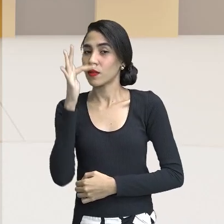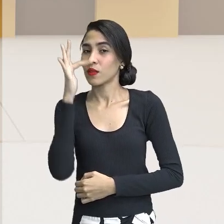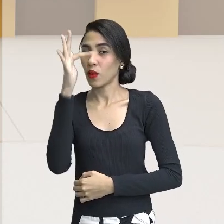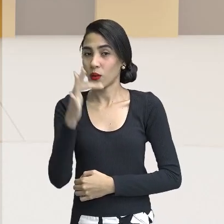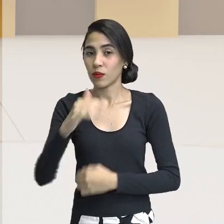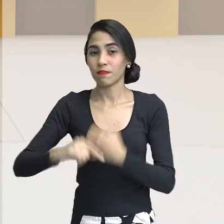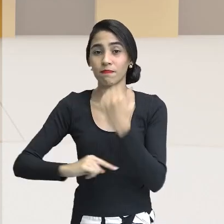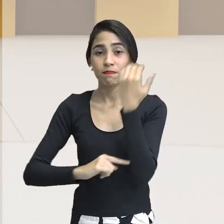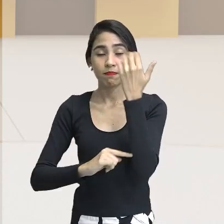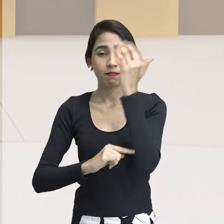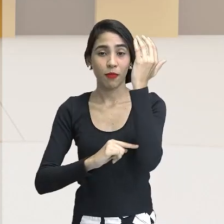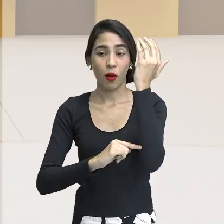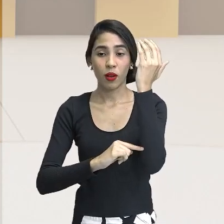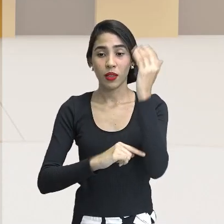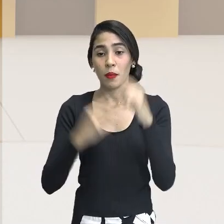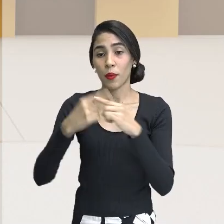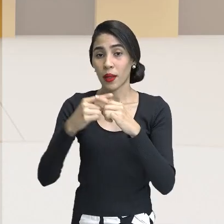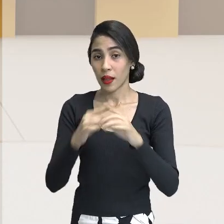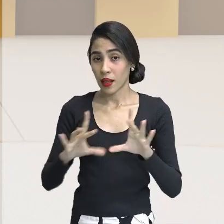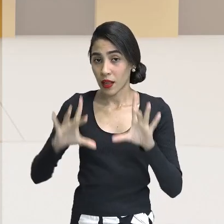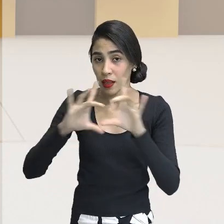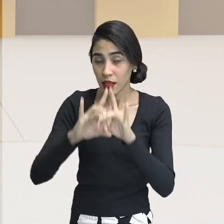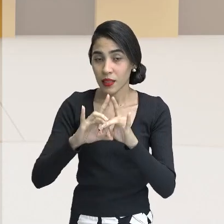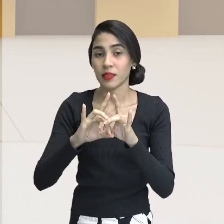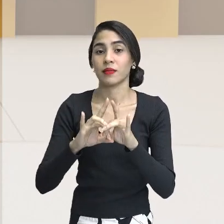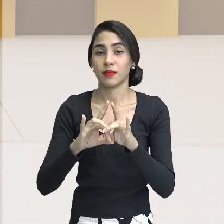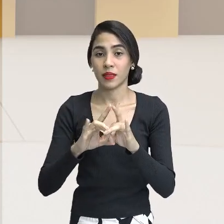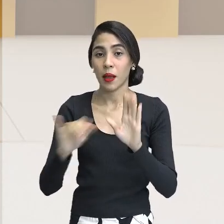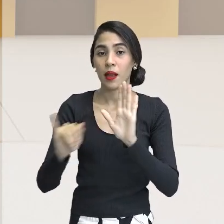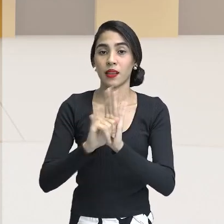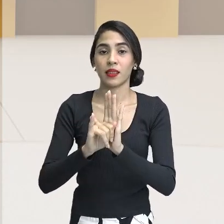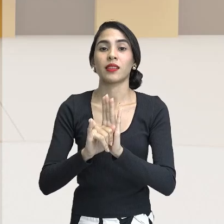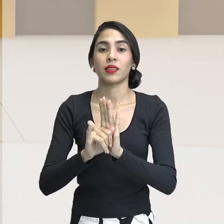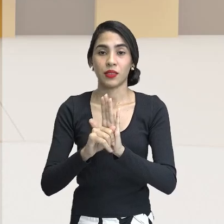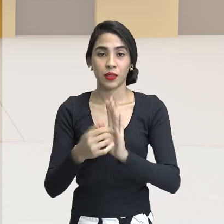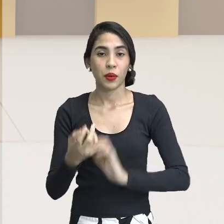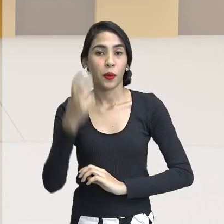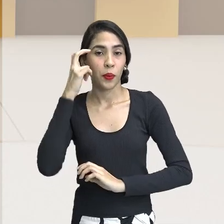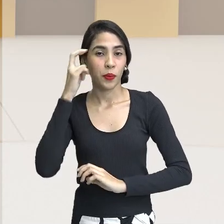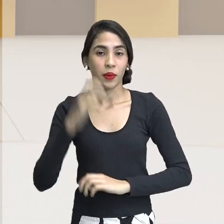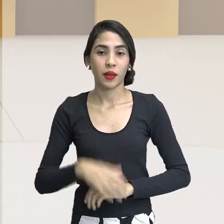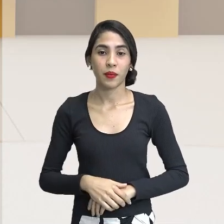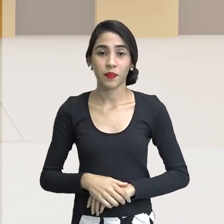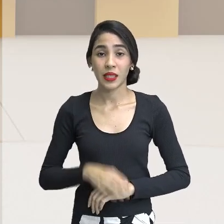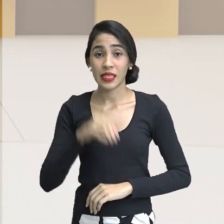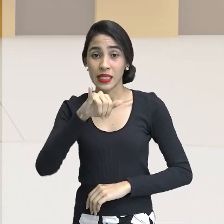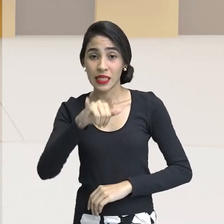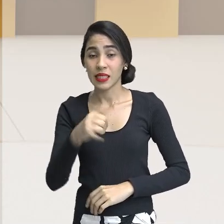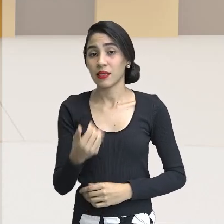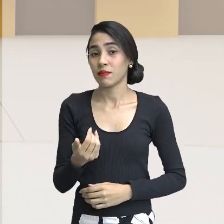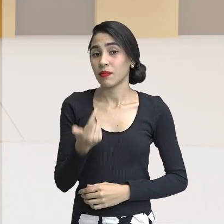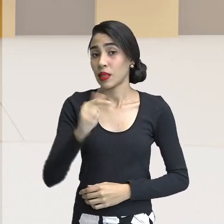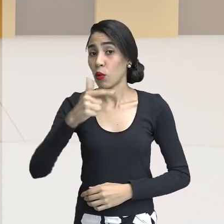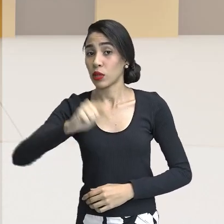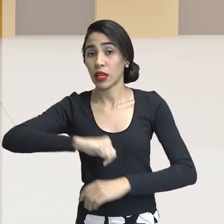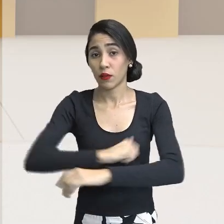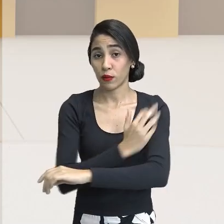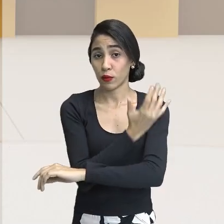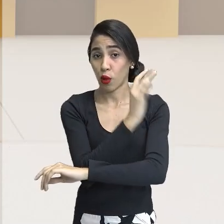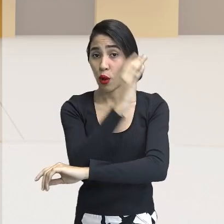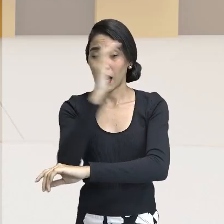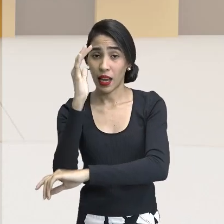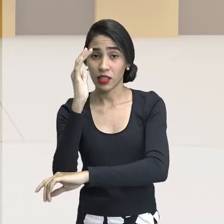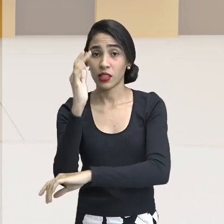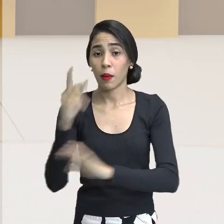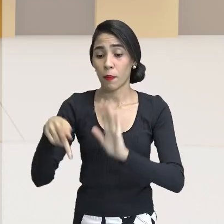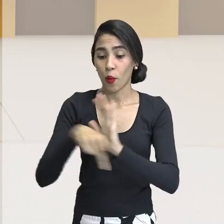planta, porque isso tudo está ligado à sua identidade cultural. Tirar a floresta do povo indígena, tirar